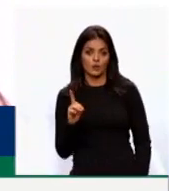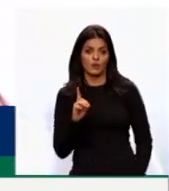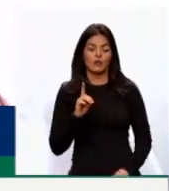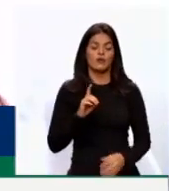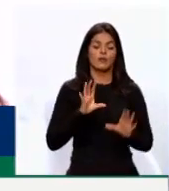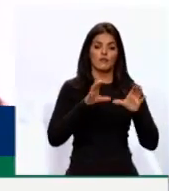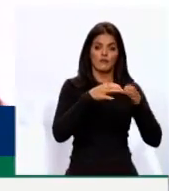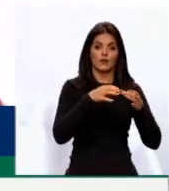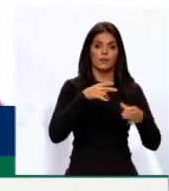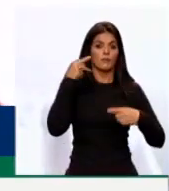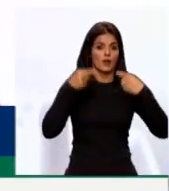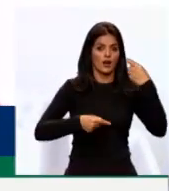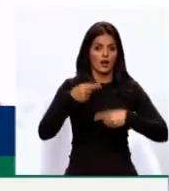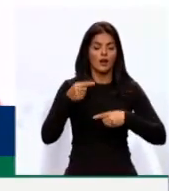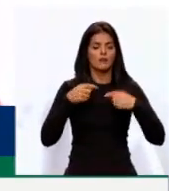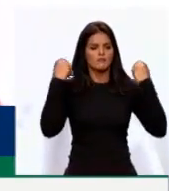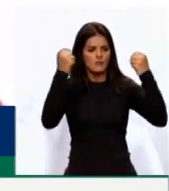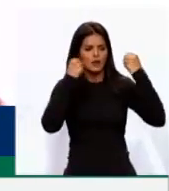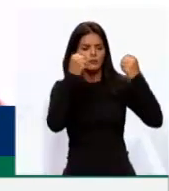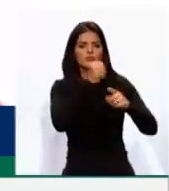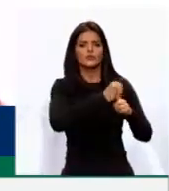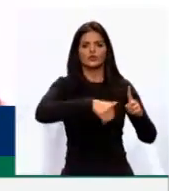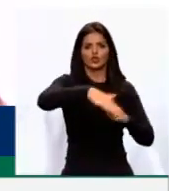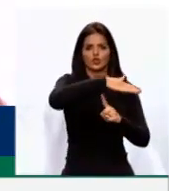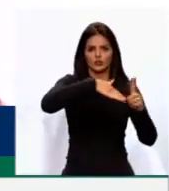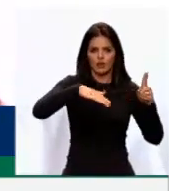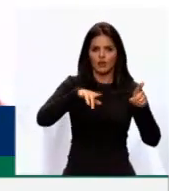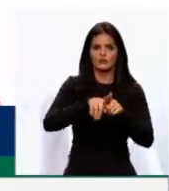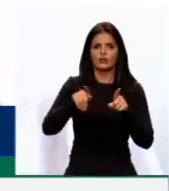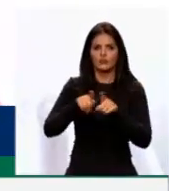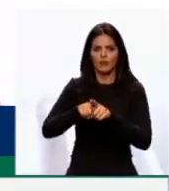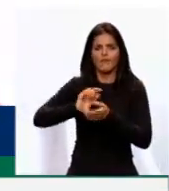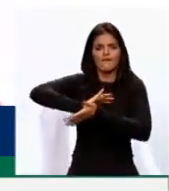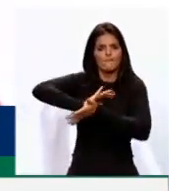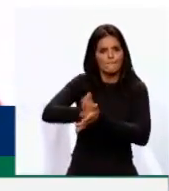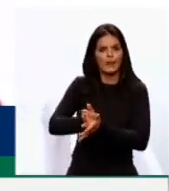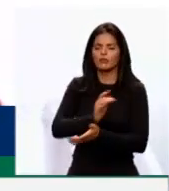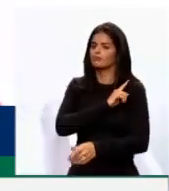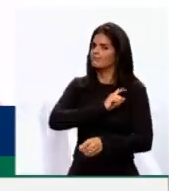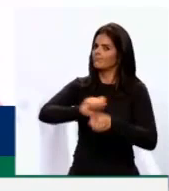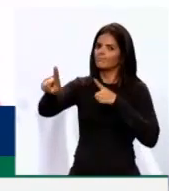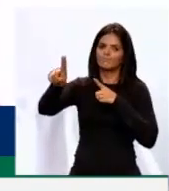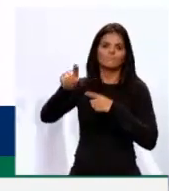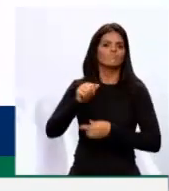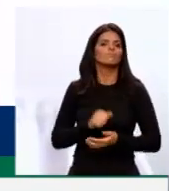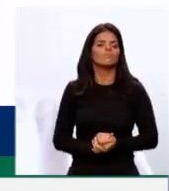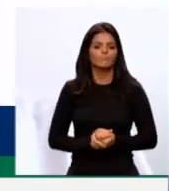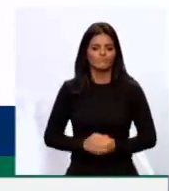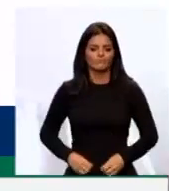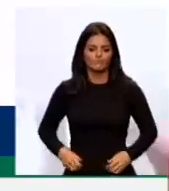Popular antirracista e feminista. E lhe parabenizar também pela